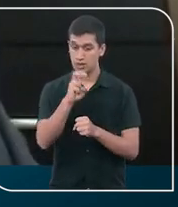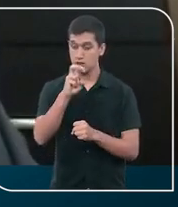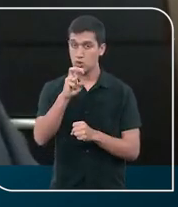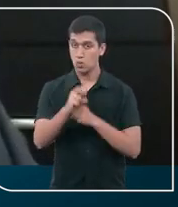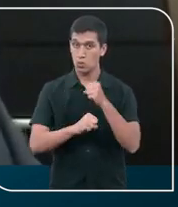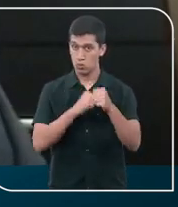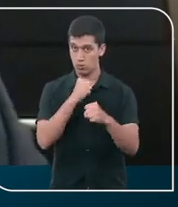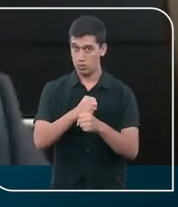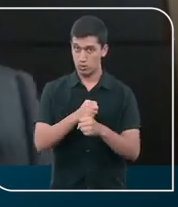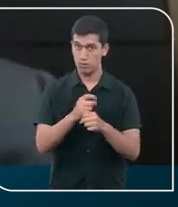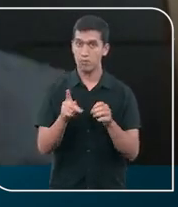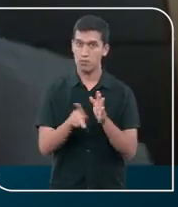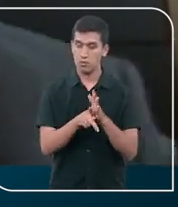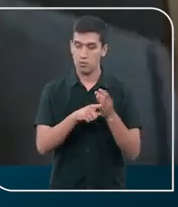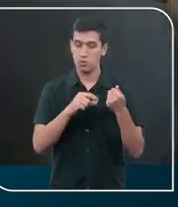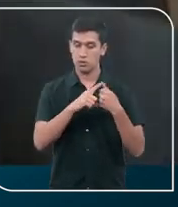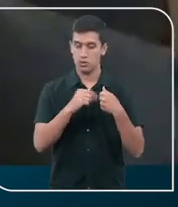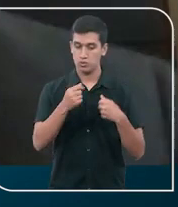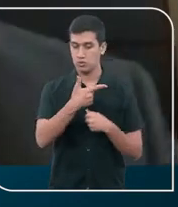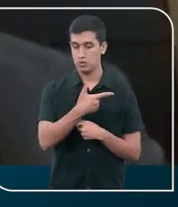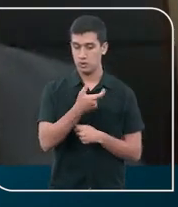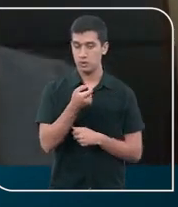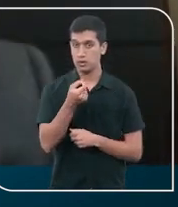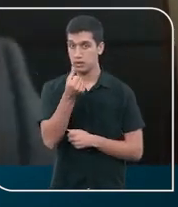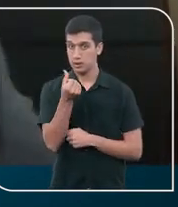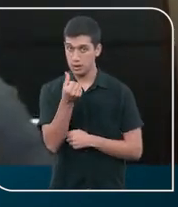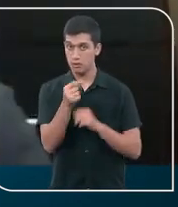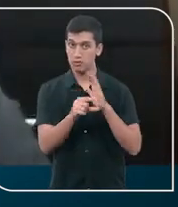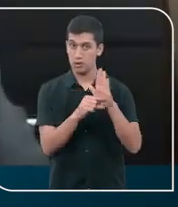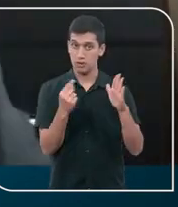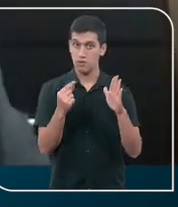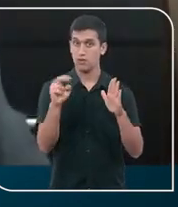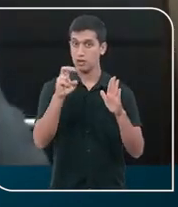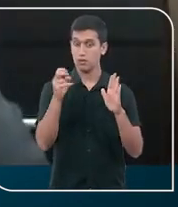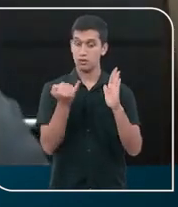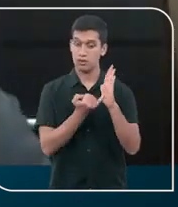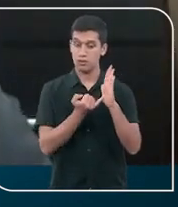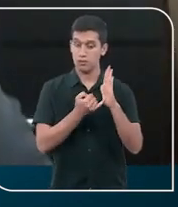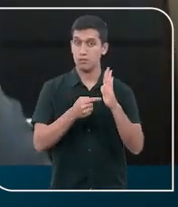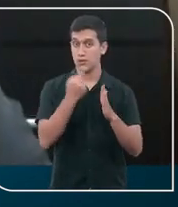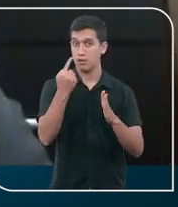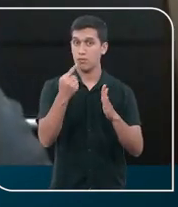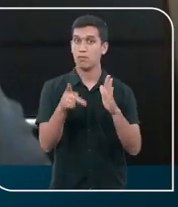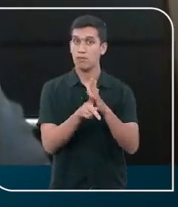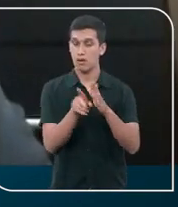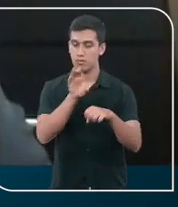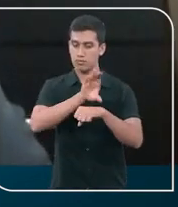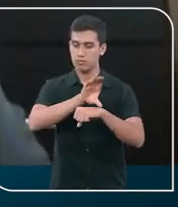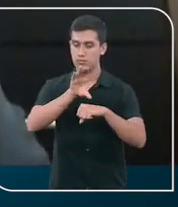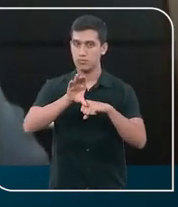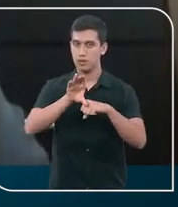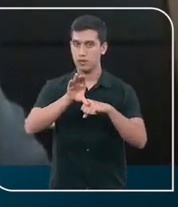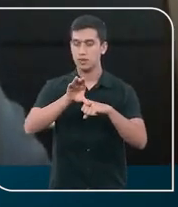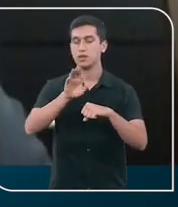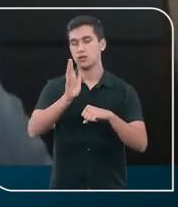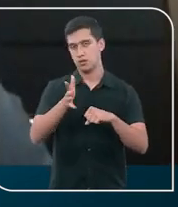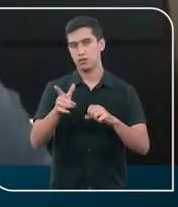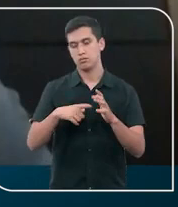termos do artigo 206, parágrafo 5º, inciso 1º, lá do Código Civil. Isso já foi